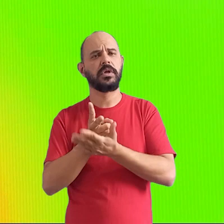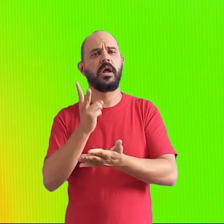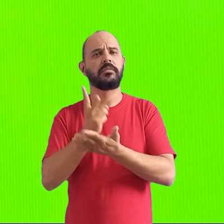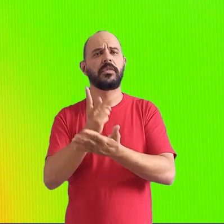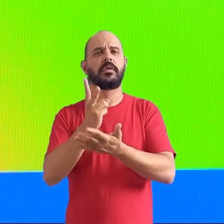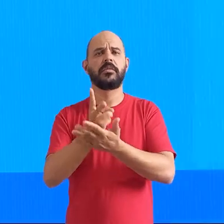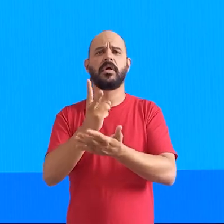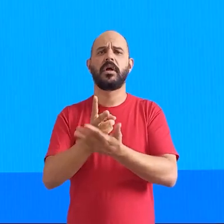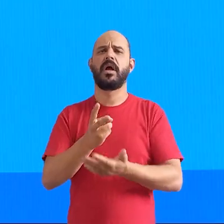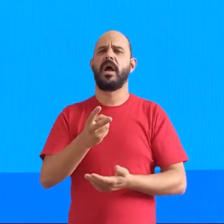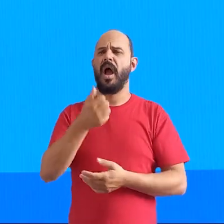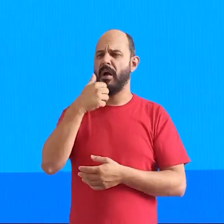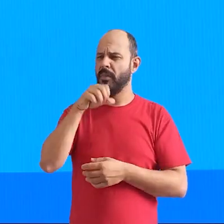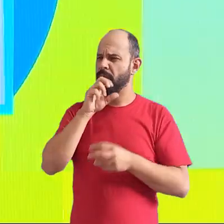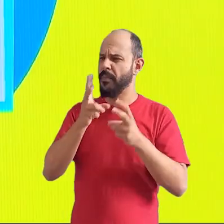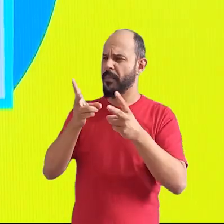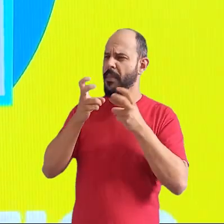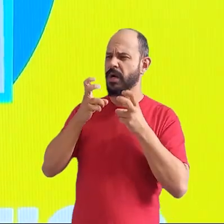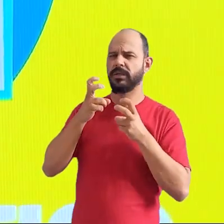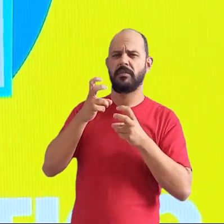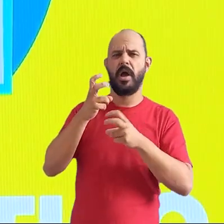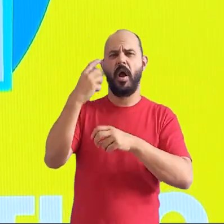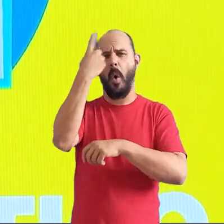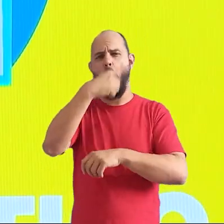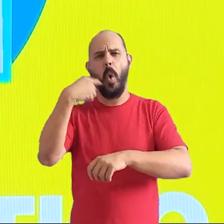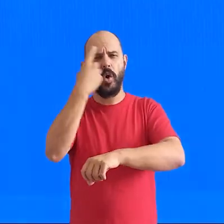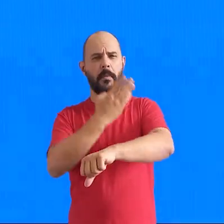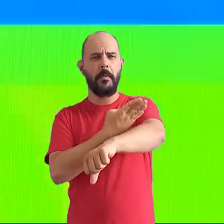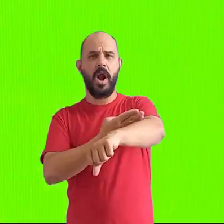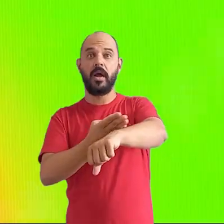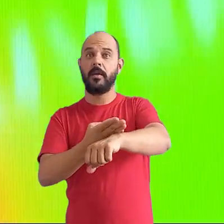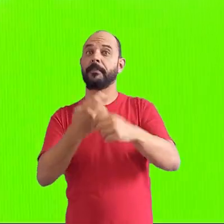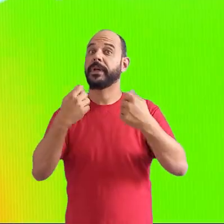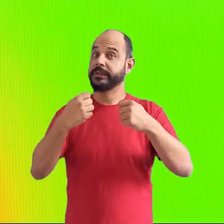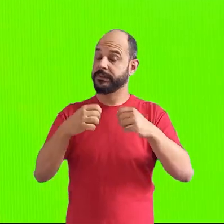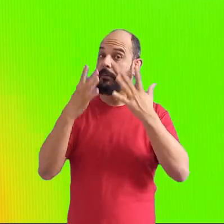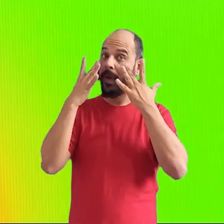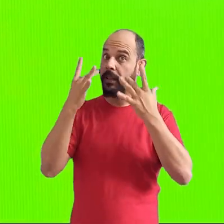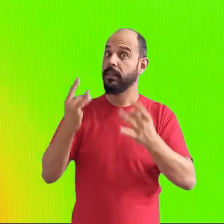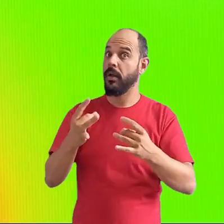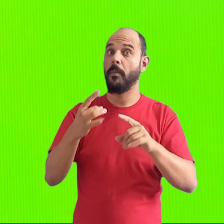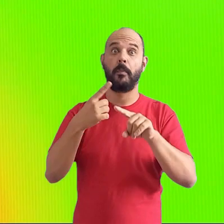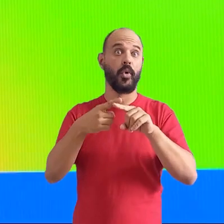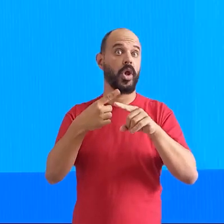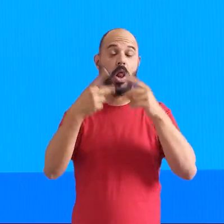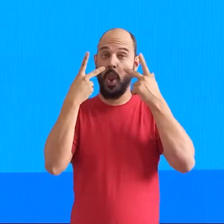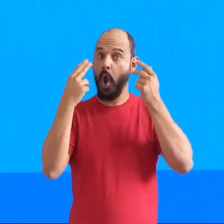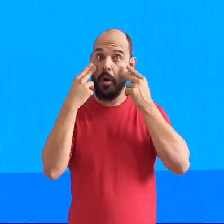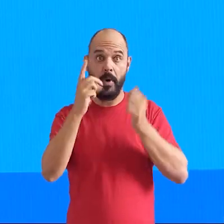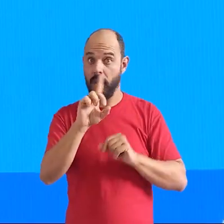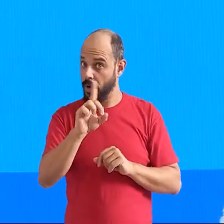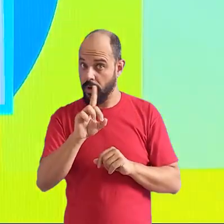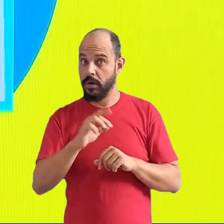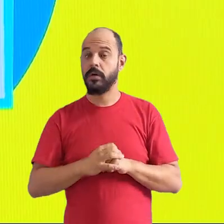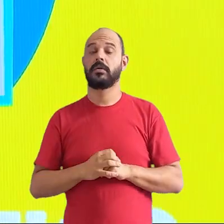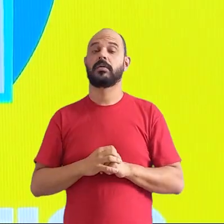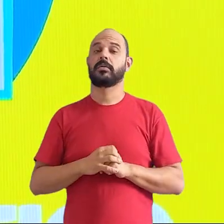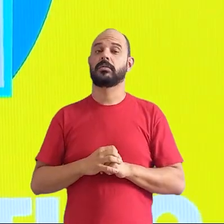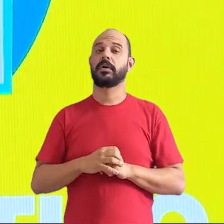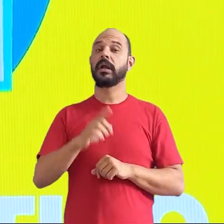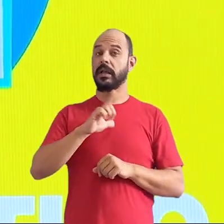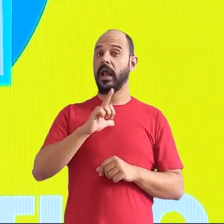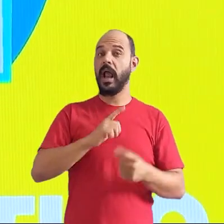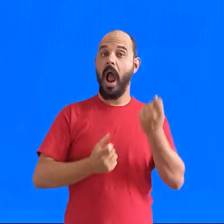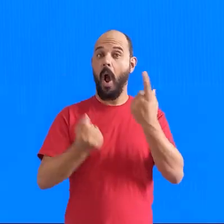dormindo, a mãe acha que ela está muito pálida, aí tem que ficar atento porque não é normal. A mesma